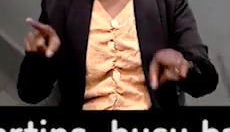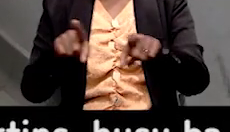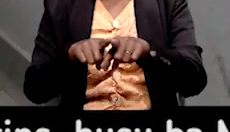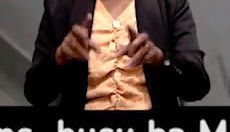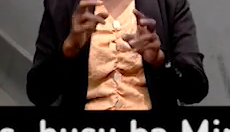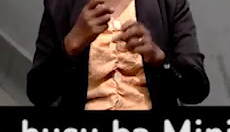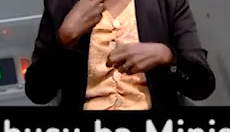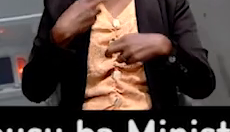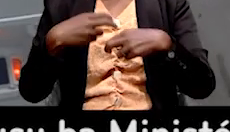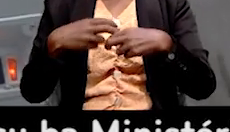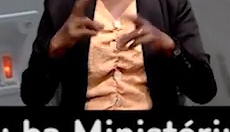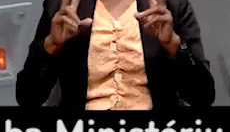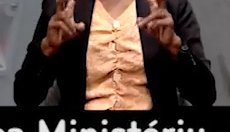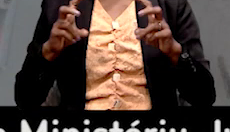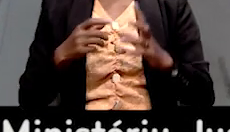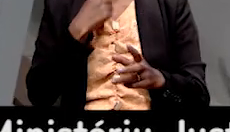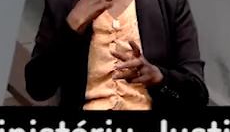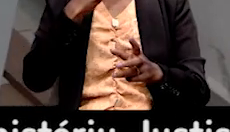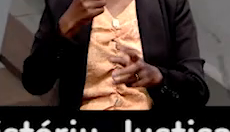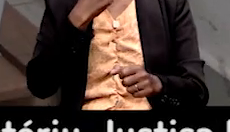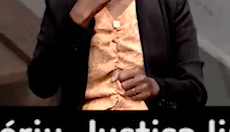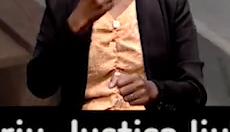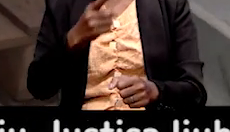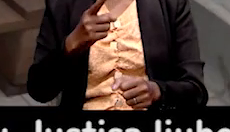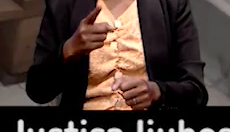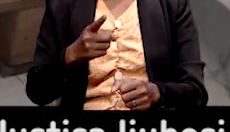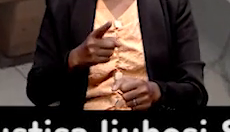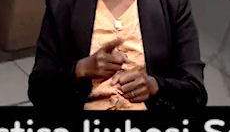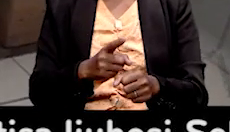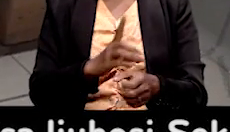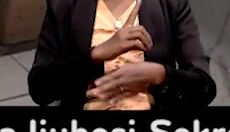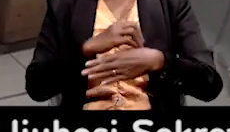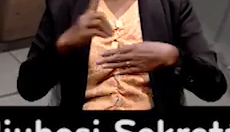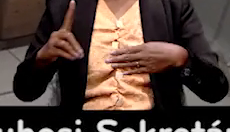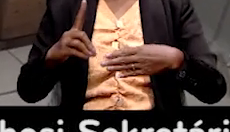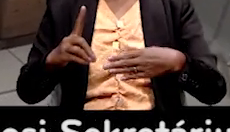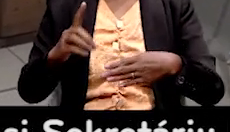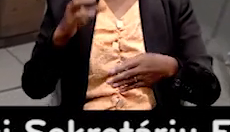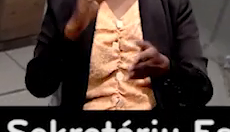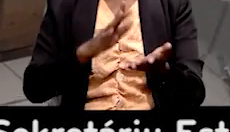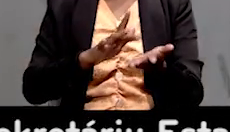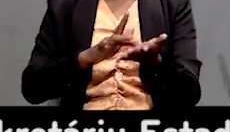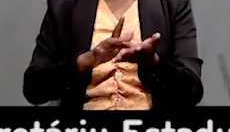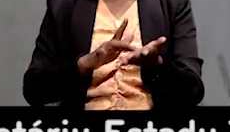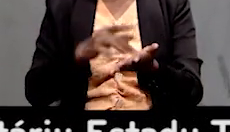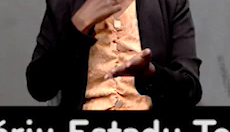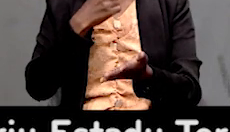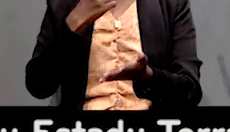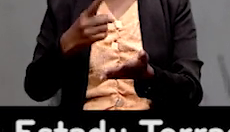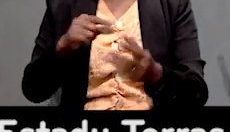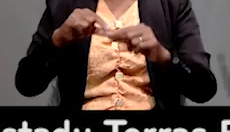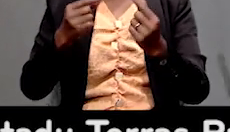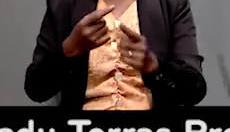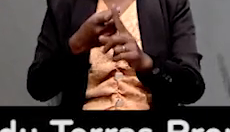zelo. Tanbane equipa vacina Nerasik relata ba iha Departamento Farmácia, no iha momento nekeras, equipa husi